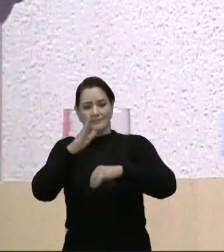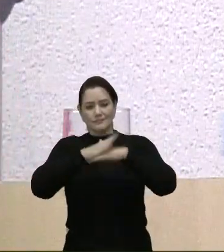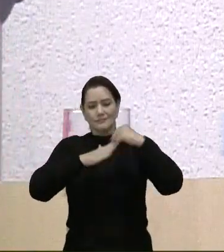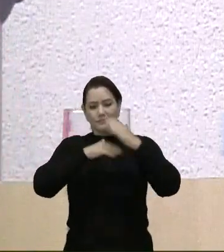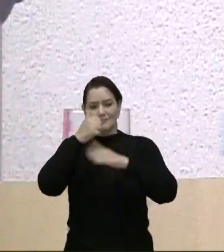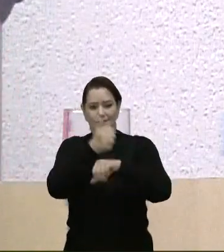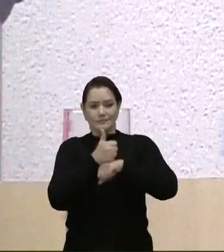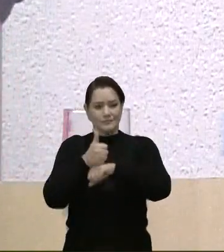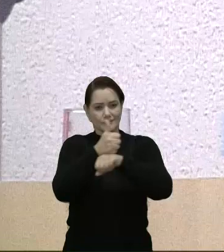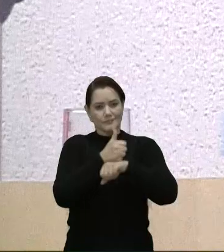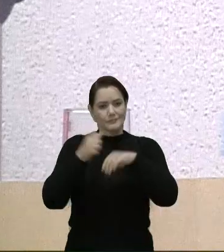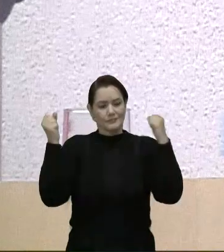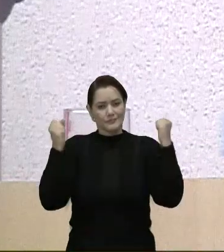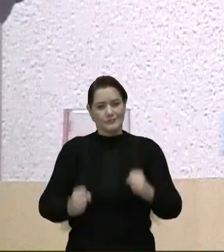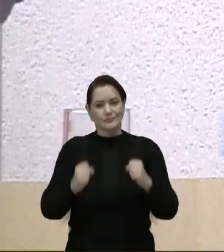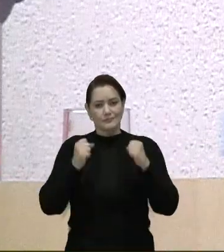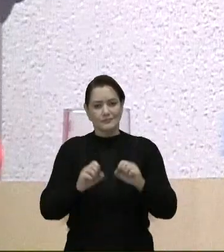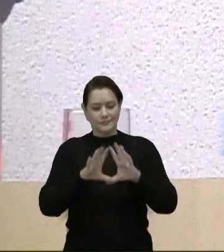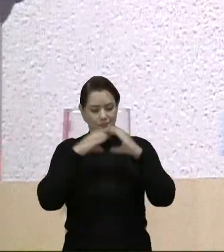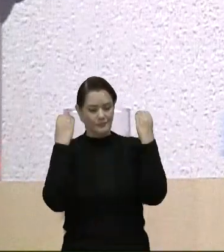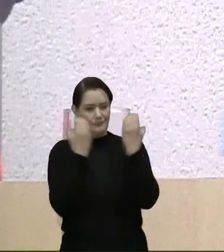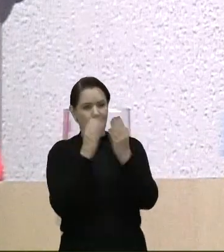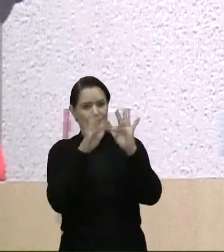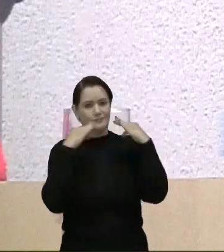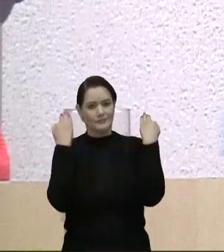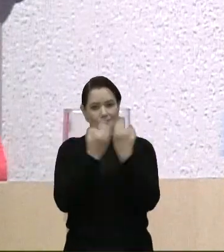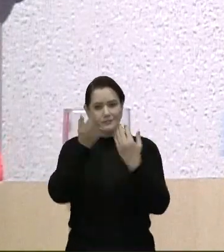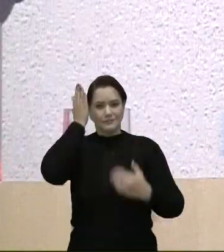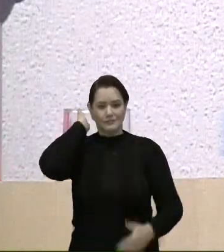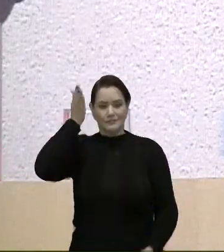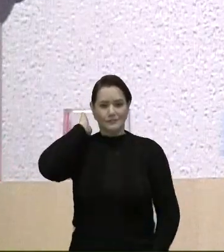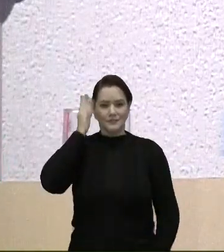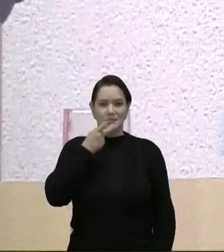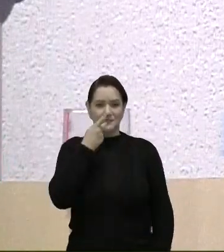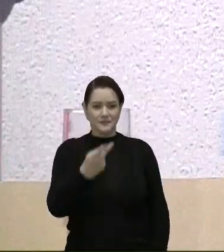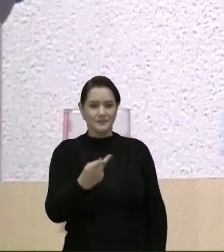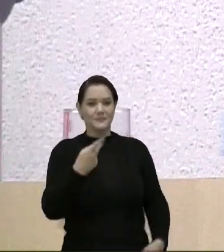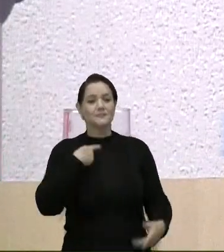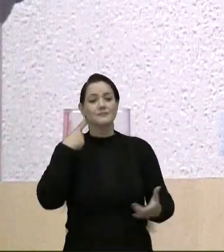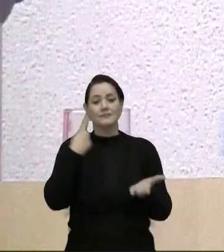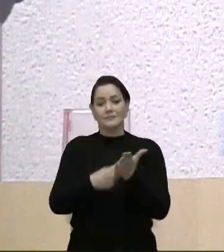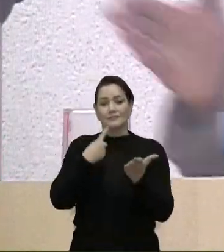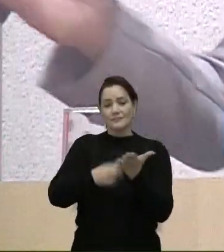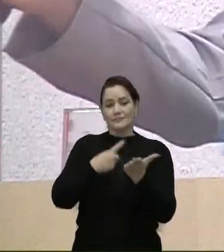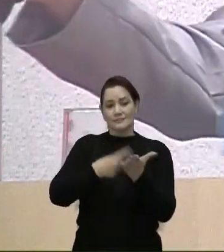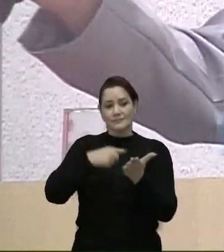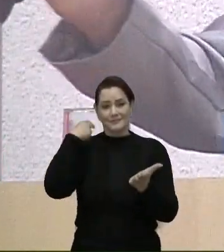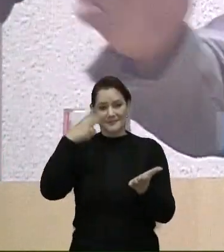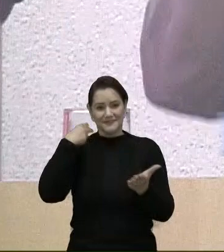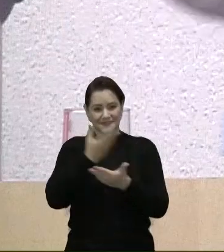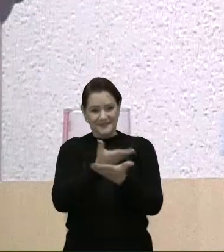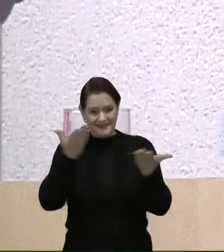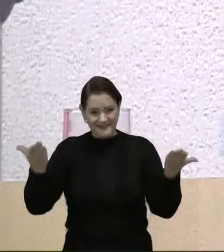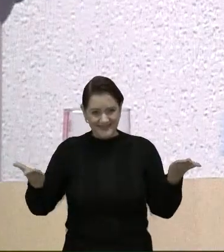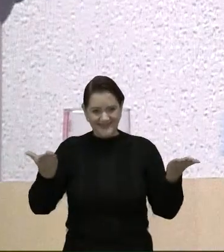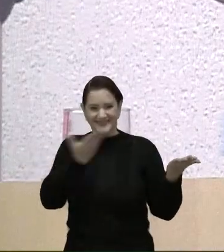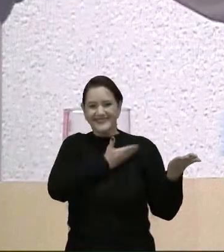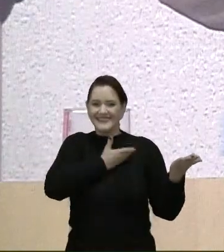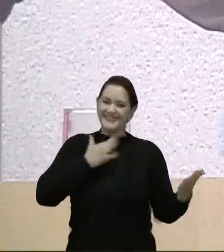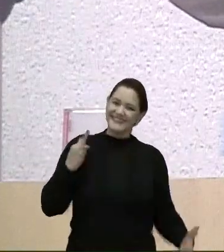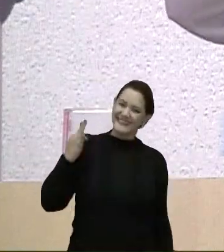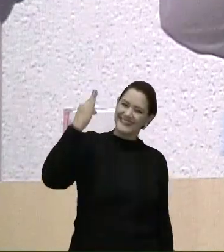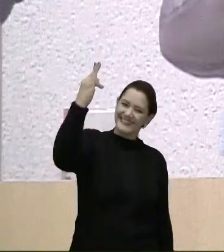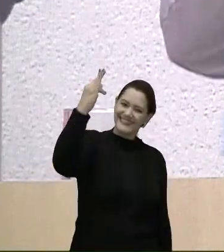profissionalizante, para que possa atender as comunidades, as famílias taubatianas. Então, fico aqui um compromisso desse vereador, que o nosso amigo falou, futuro,